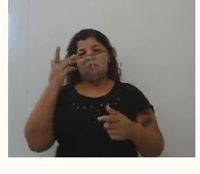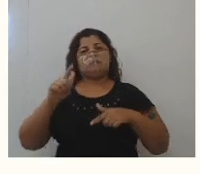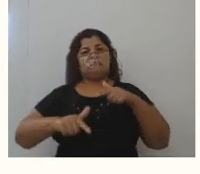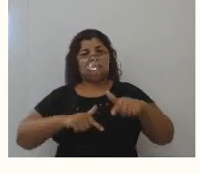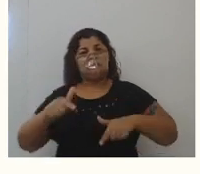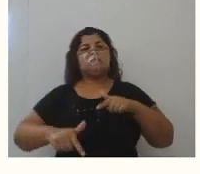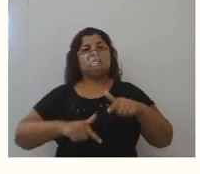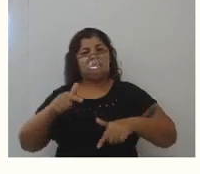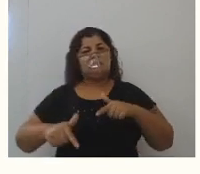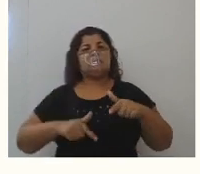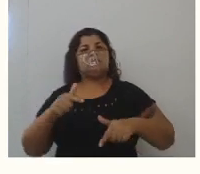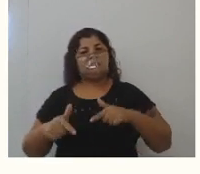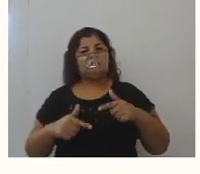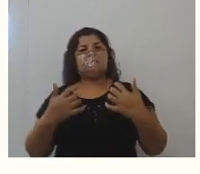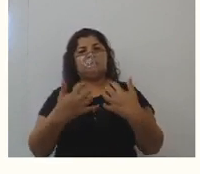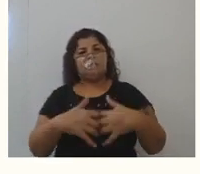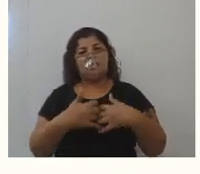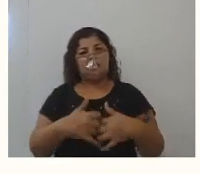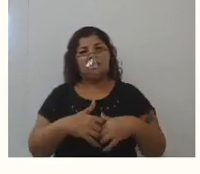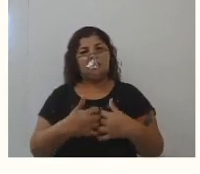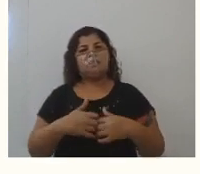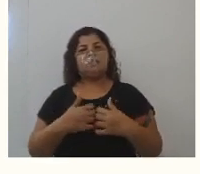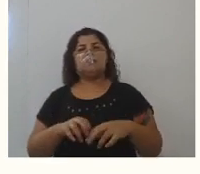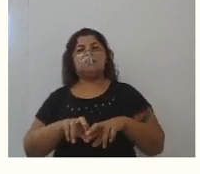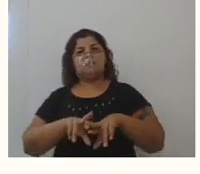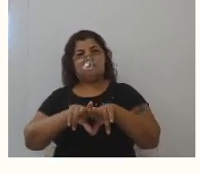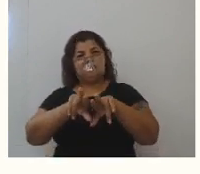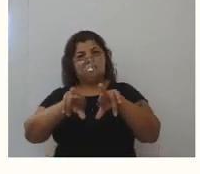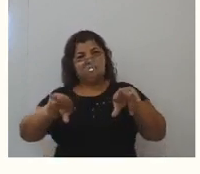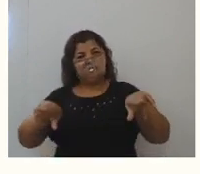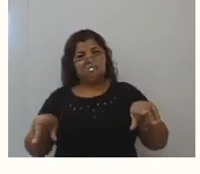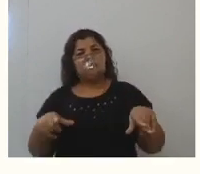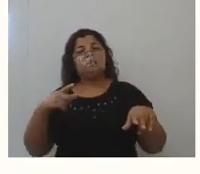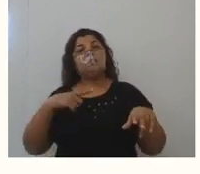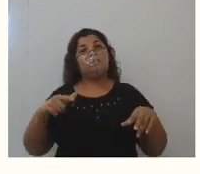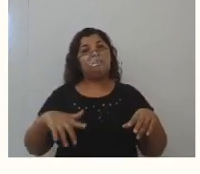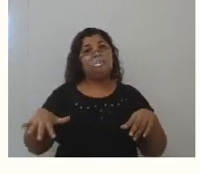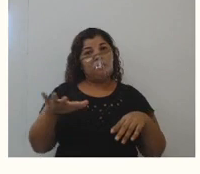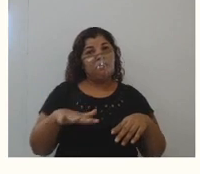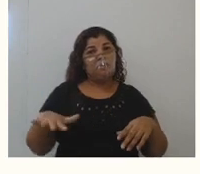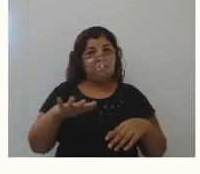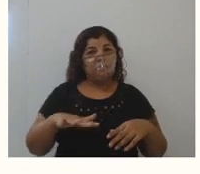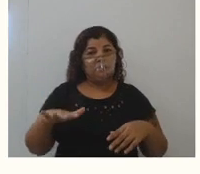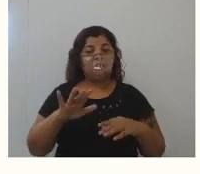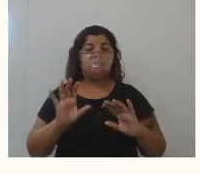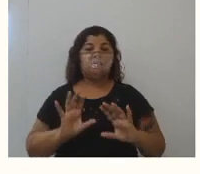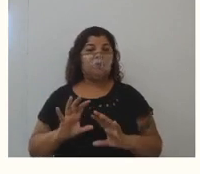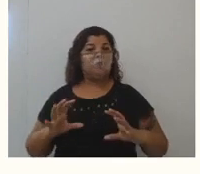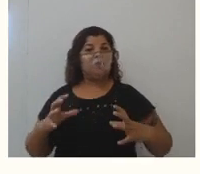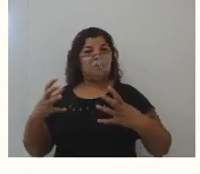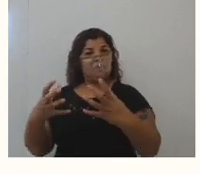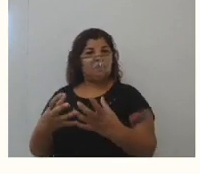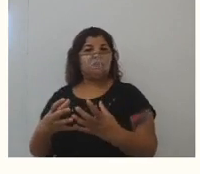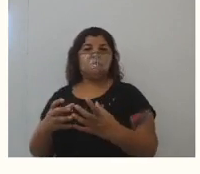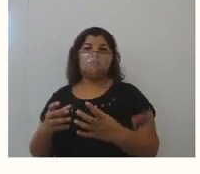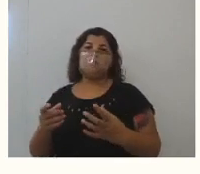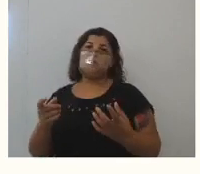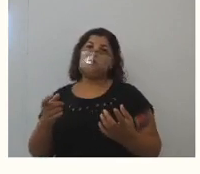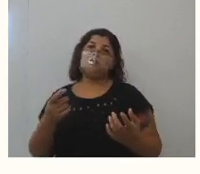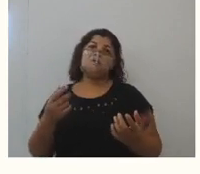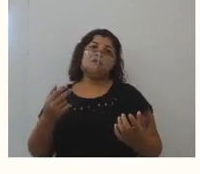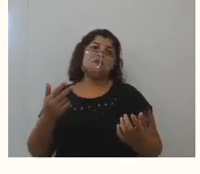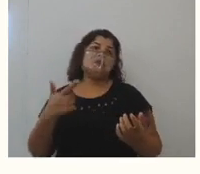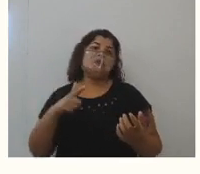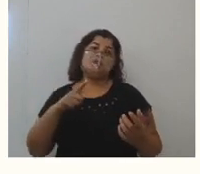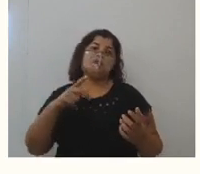os meios de produção, as máquinas, os equipamentos, as ferramentas, eles são públicos, eles são coletivos e não existem